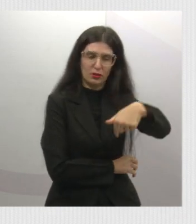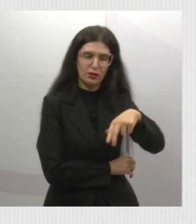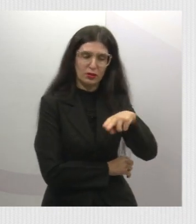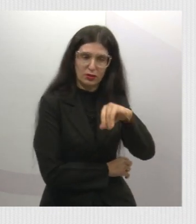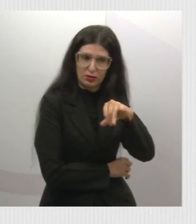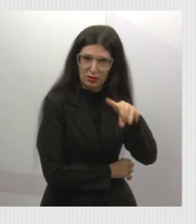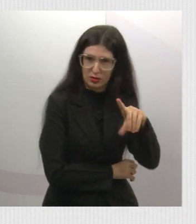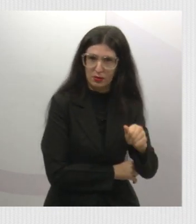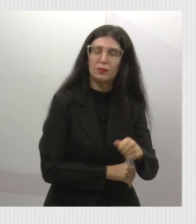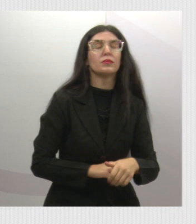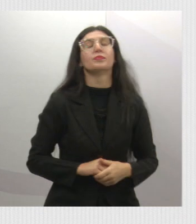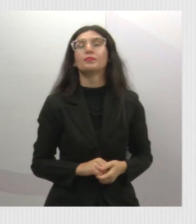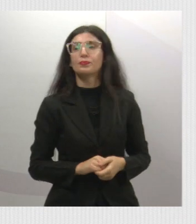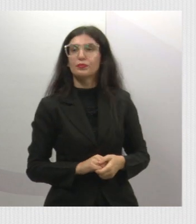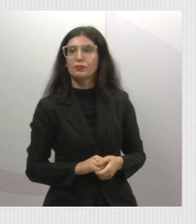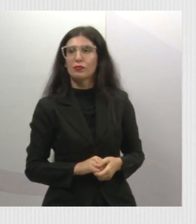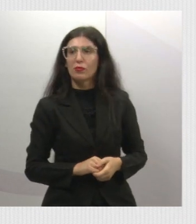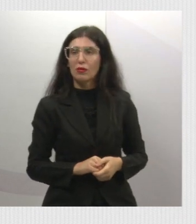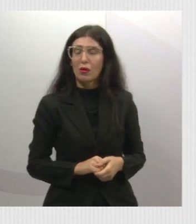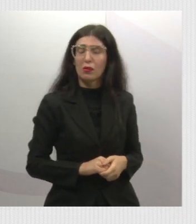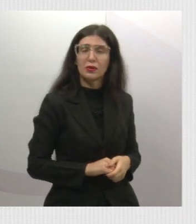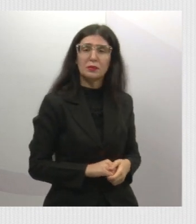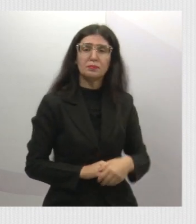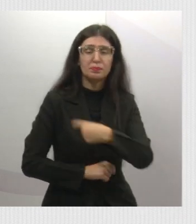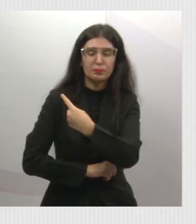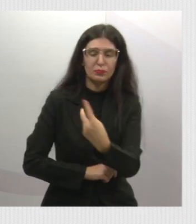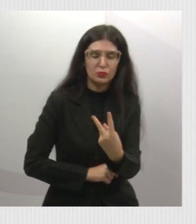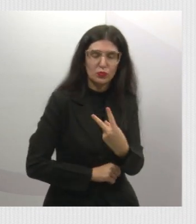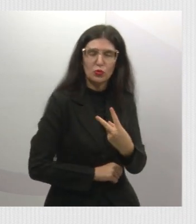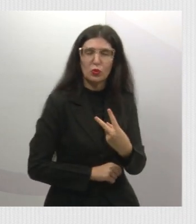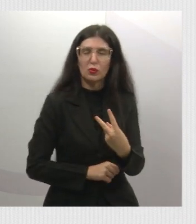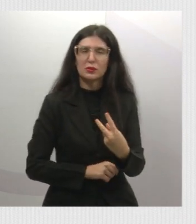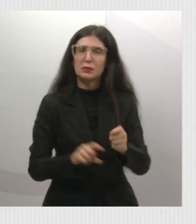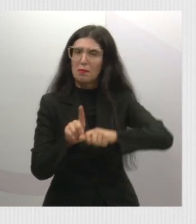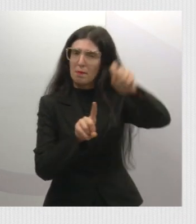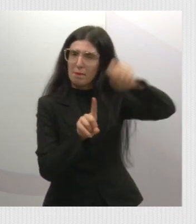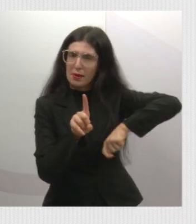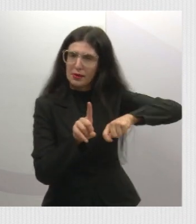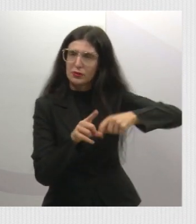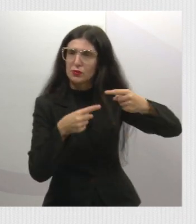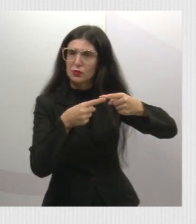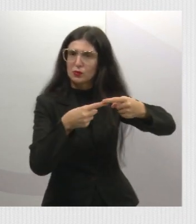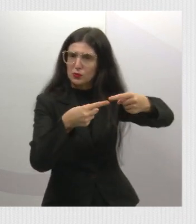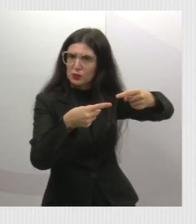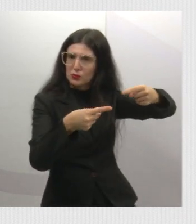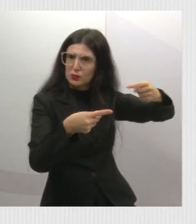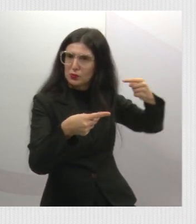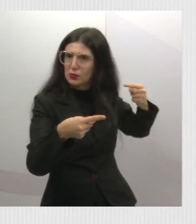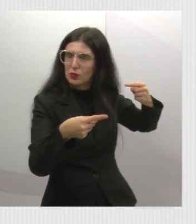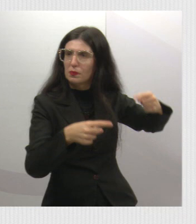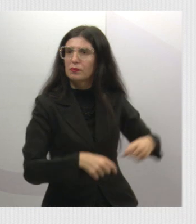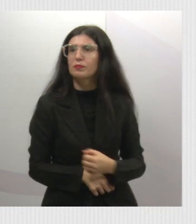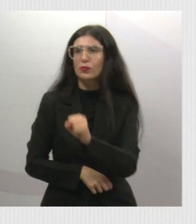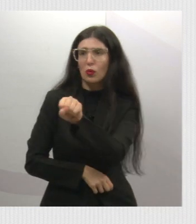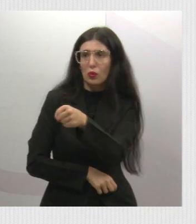corrente líquida, ela é apurada nos últimos 12 meses, que ficou na ordem